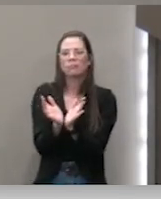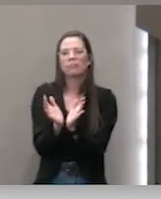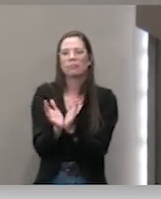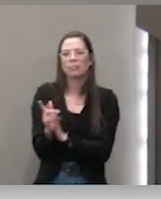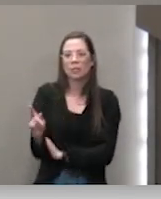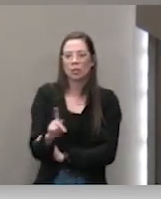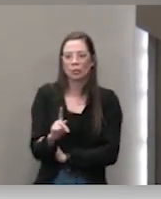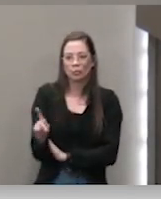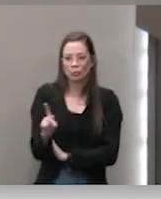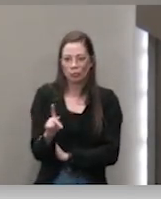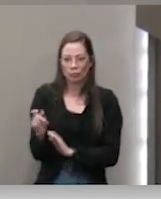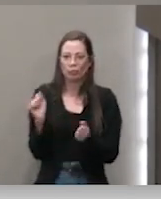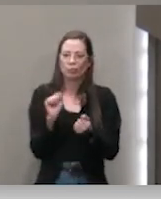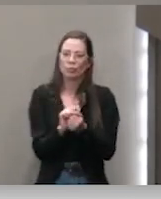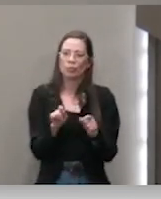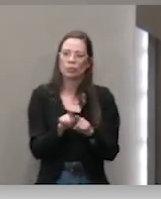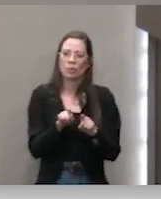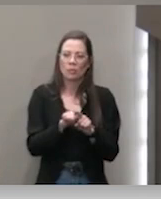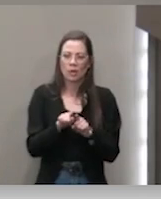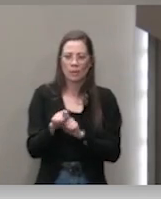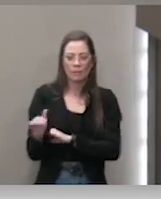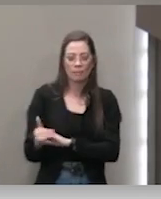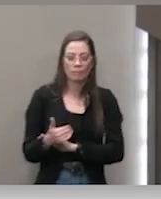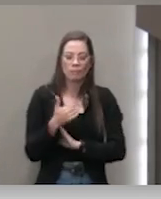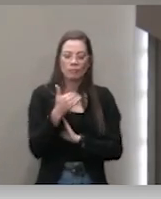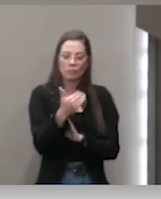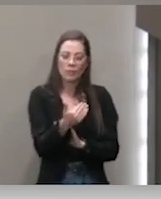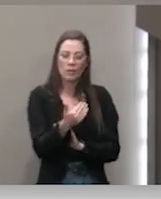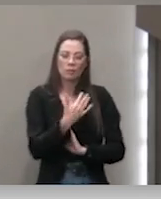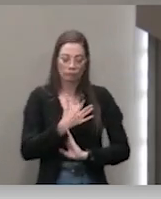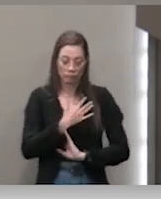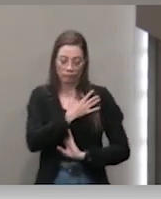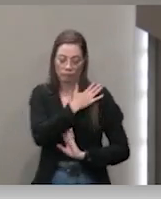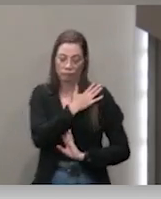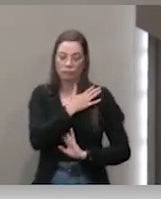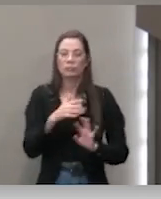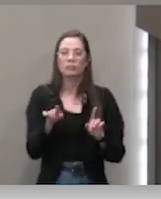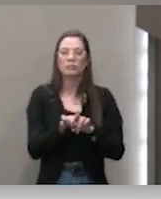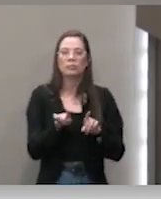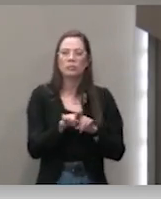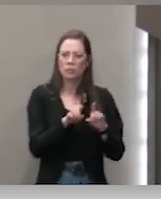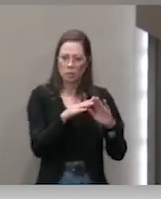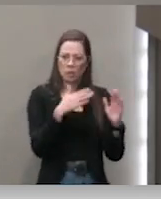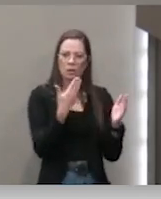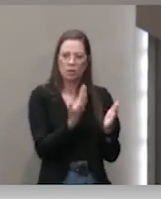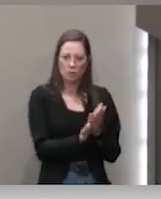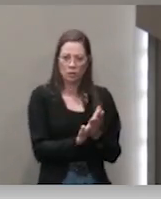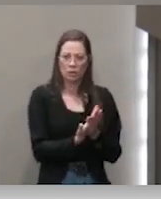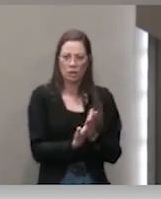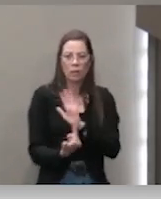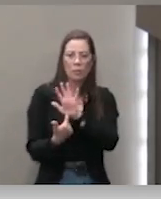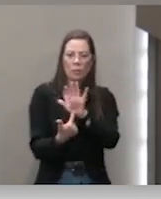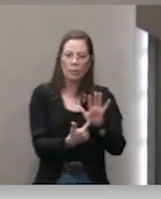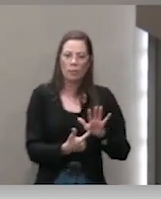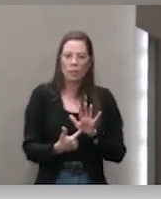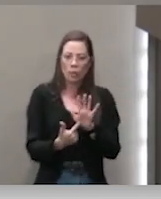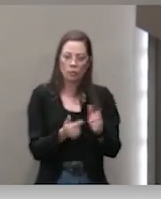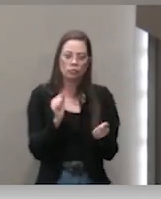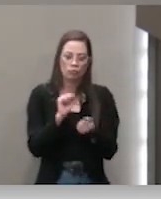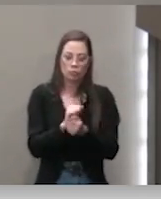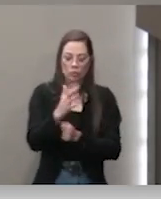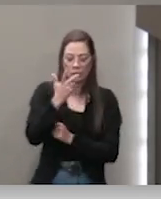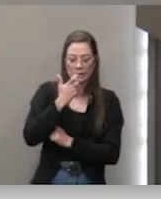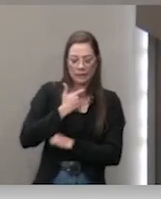com o professor que está ali na frente. E o militarismo, a escola cívico-militar traz isso para as